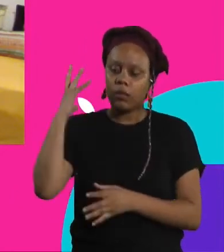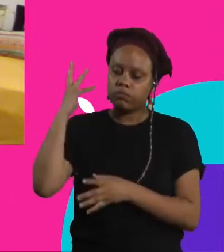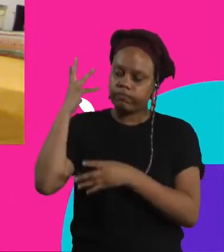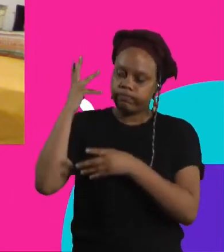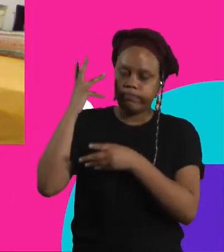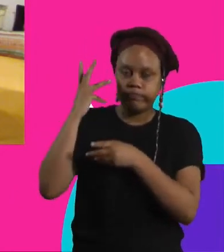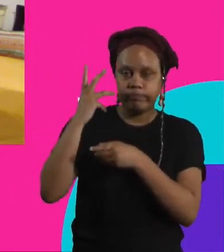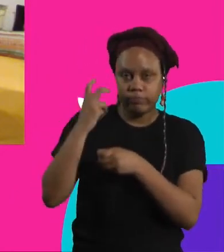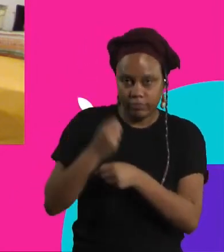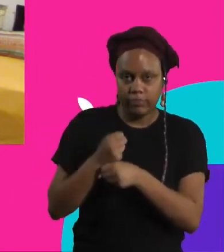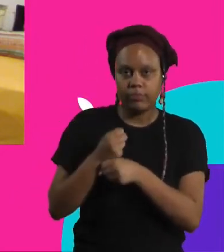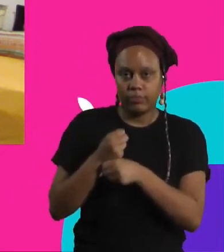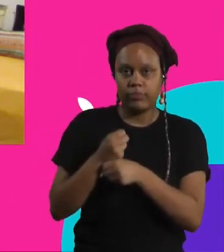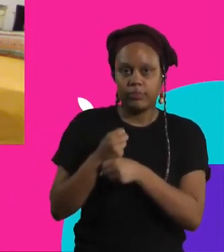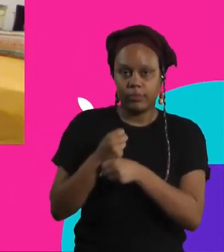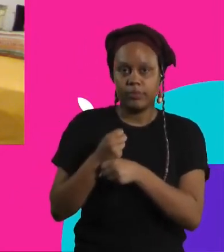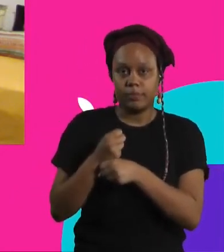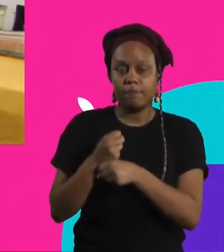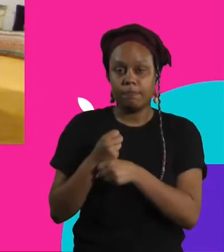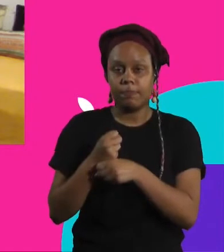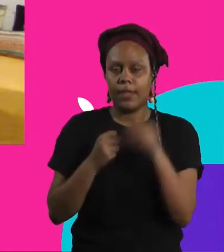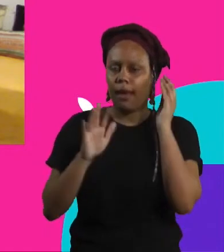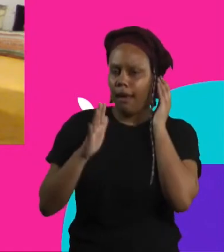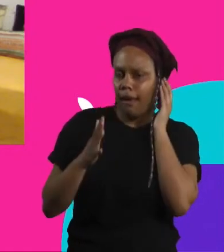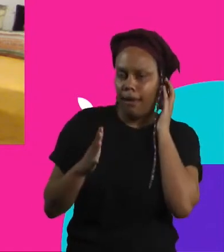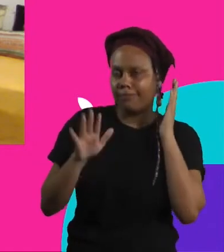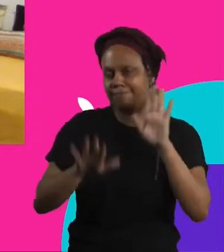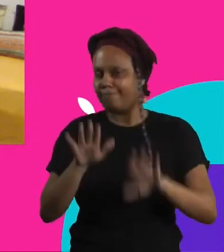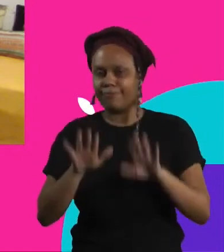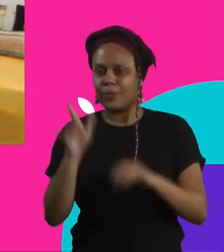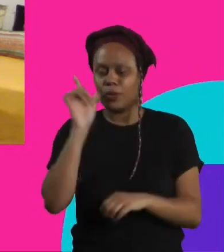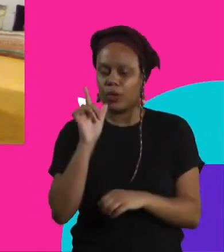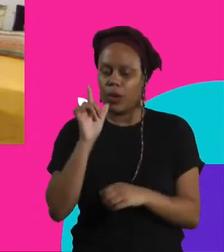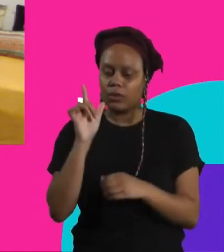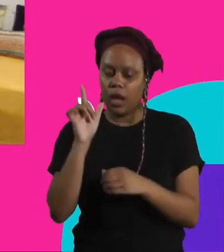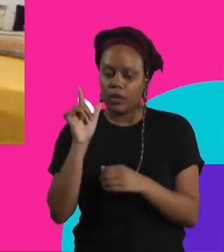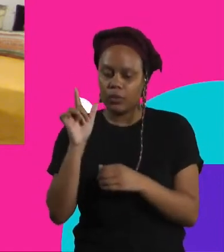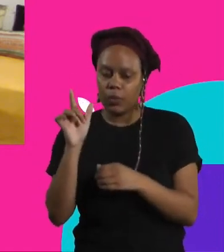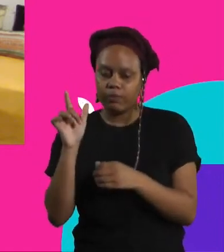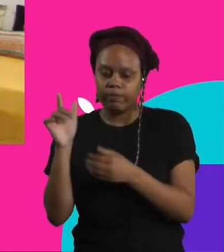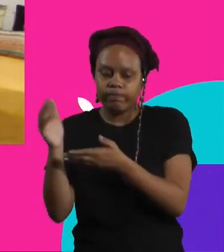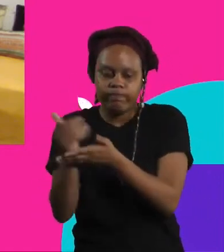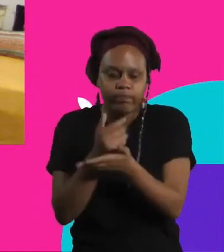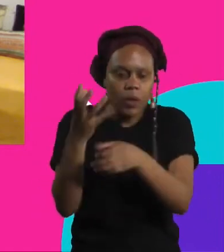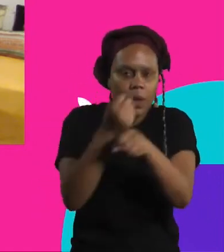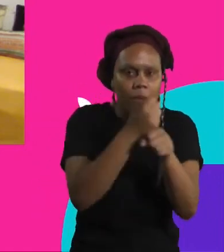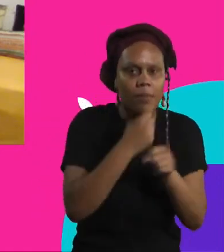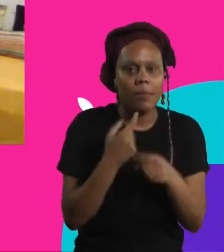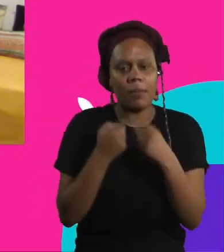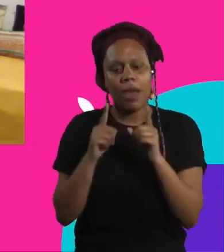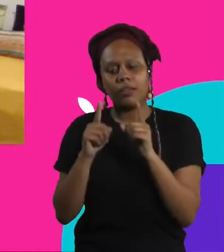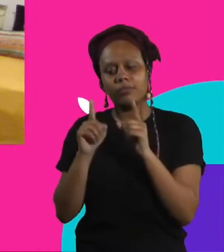coisa que às vezes você não consegue mensurar, né, mas que no final do dia você vê que é positivo para o time e para a organização